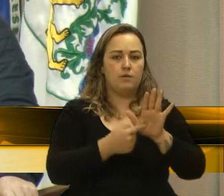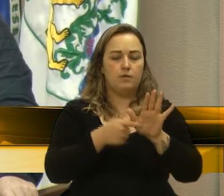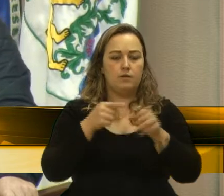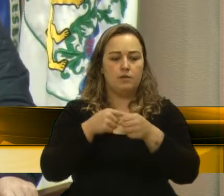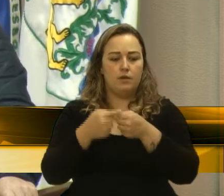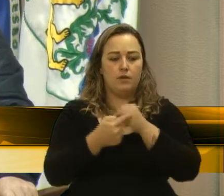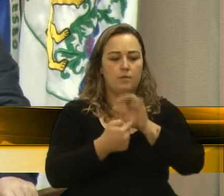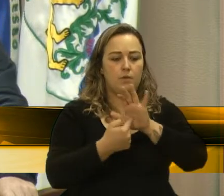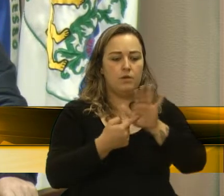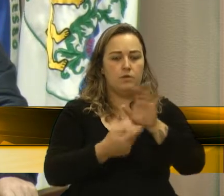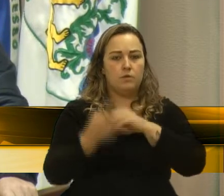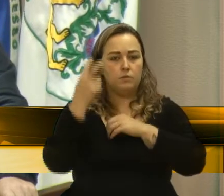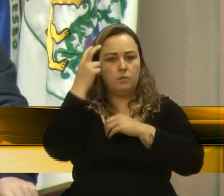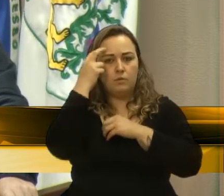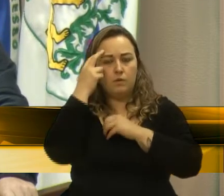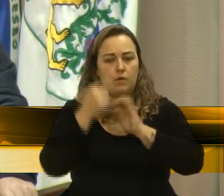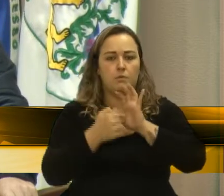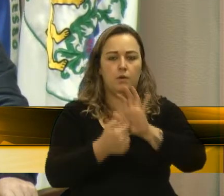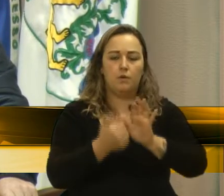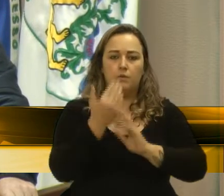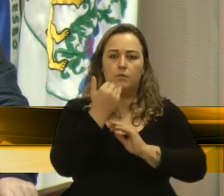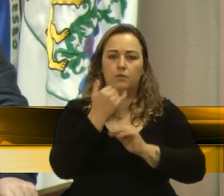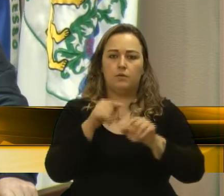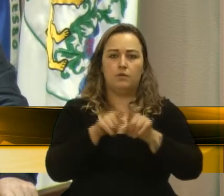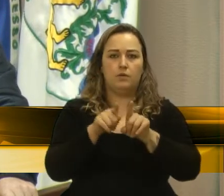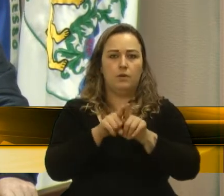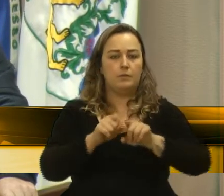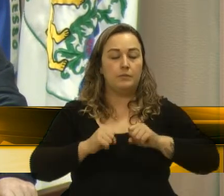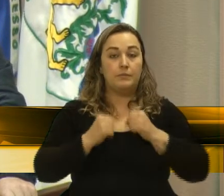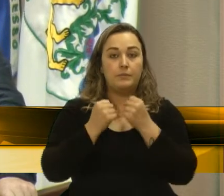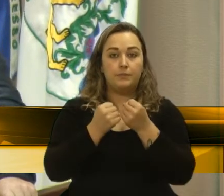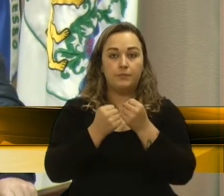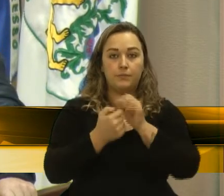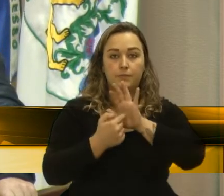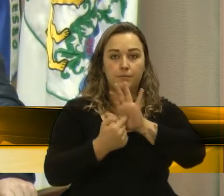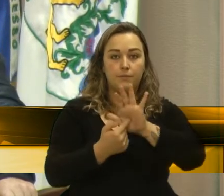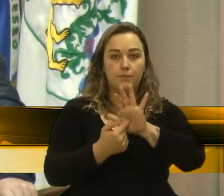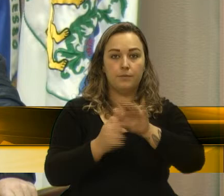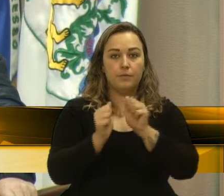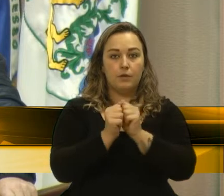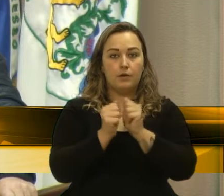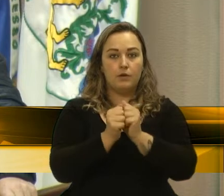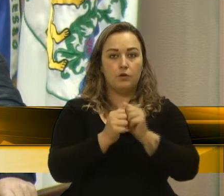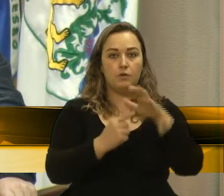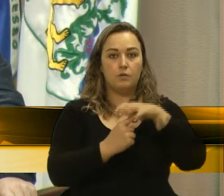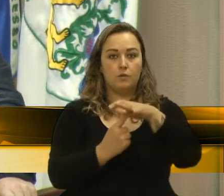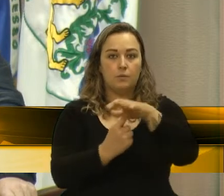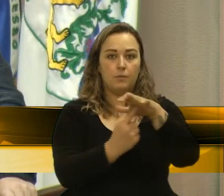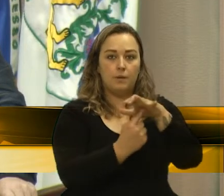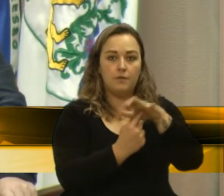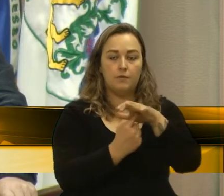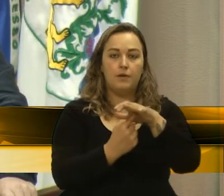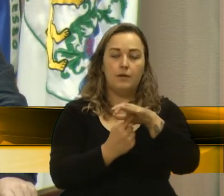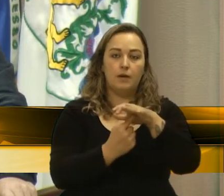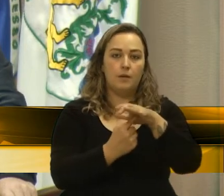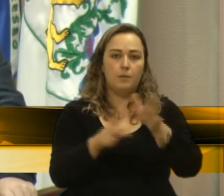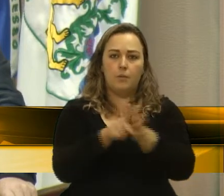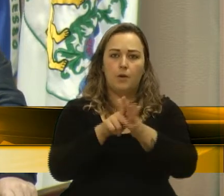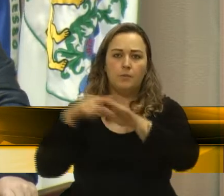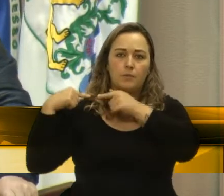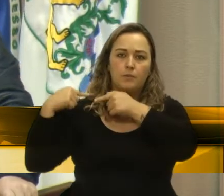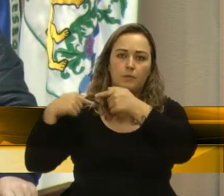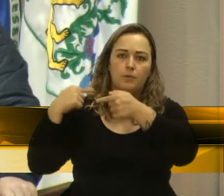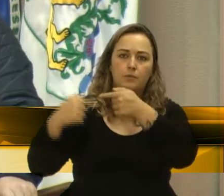sua culinária, a sua alimentação, aquele enfrentamento inicial com os feirantes, né, as questões tradicionais que eram vendidas